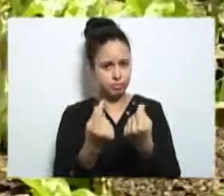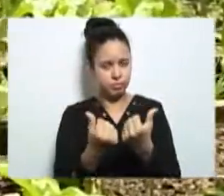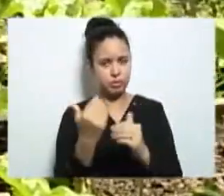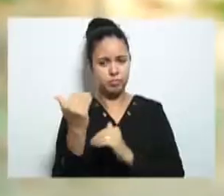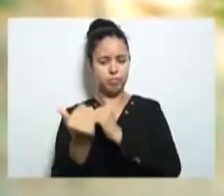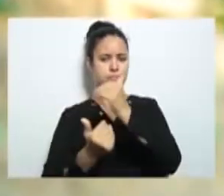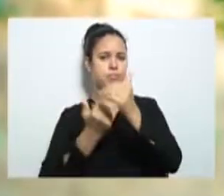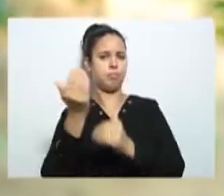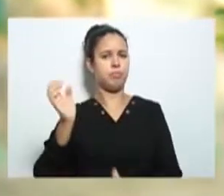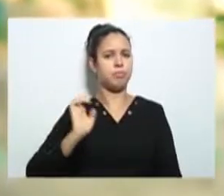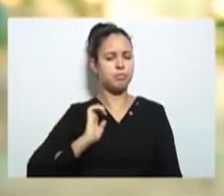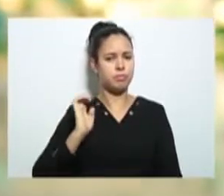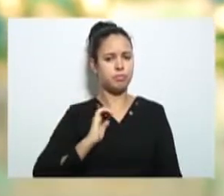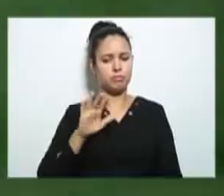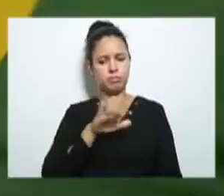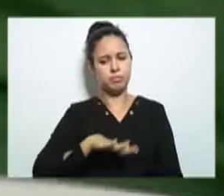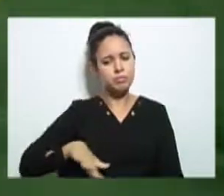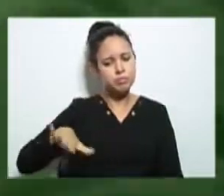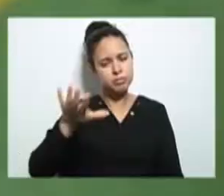riqueza para a região.